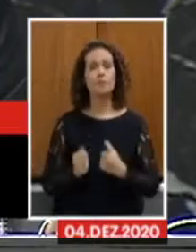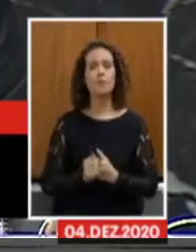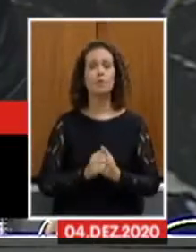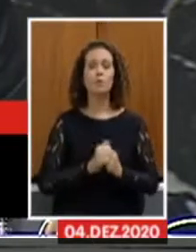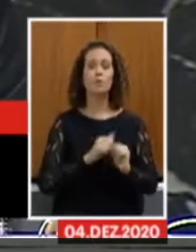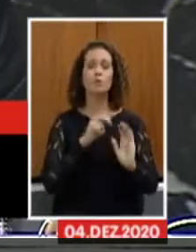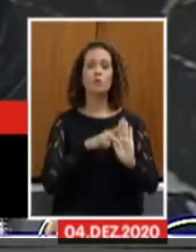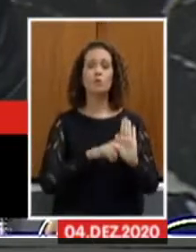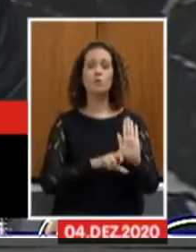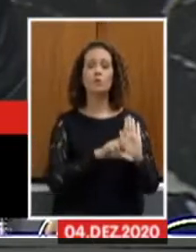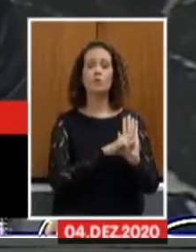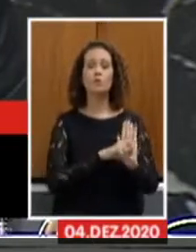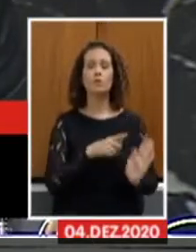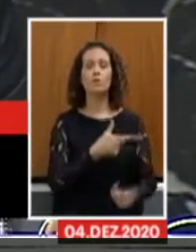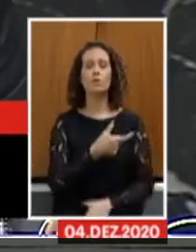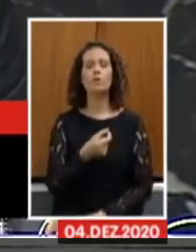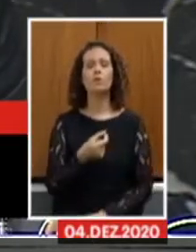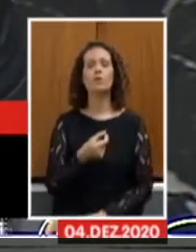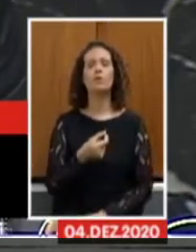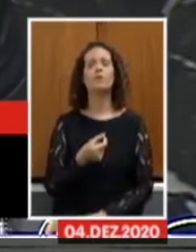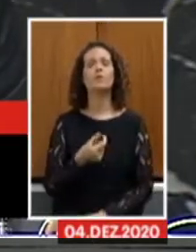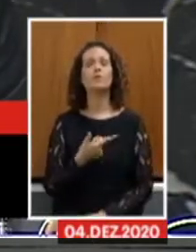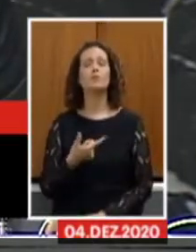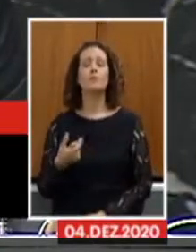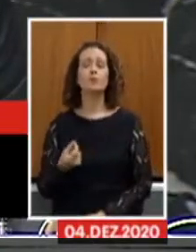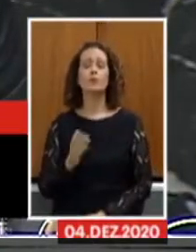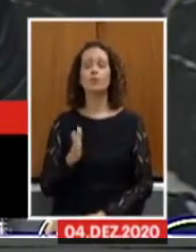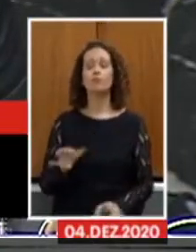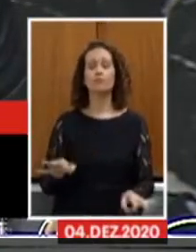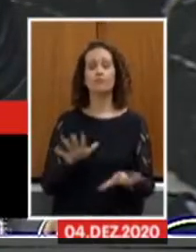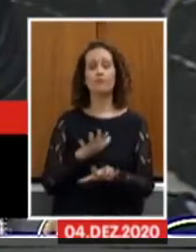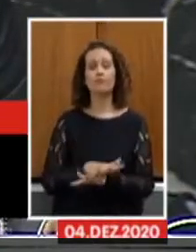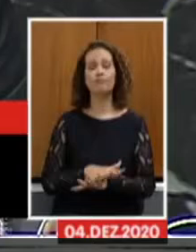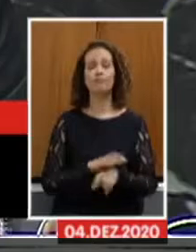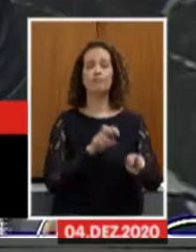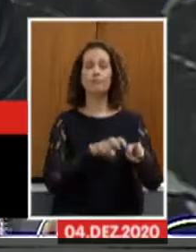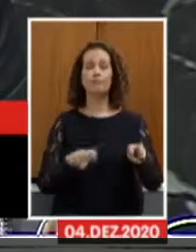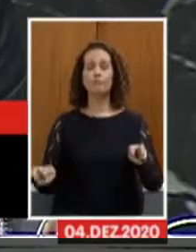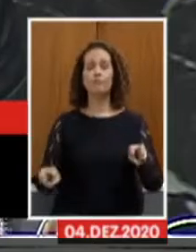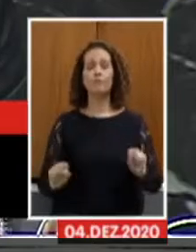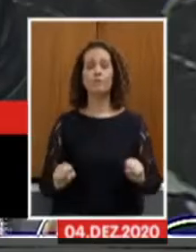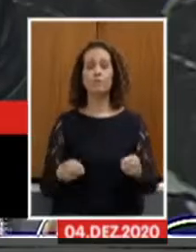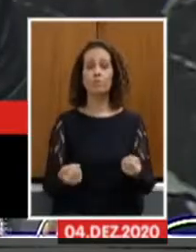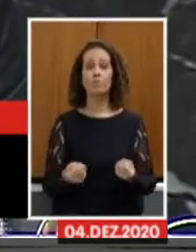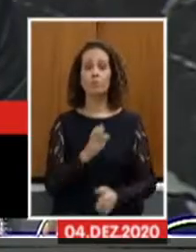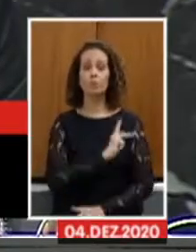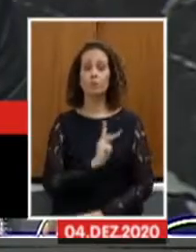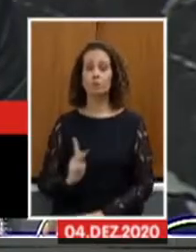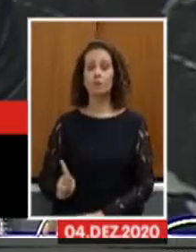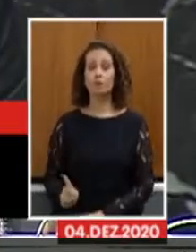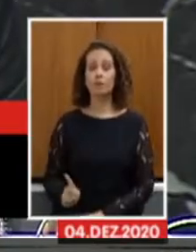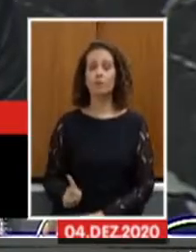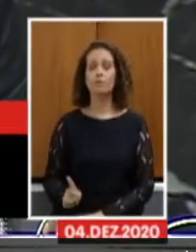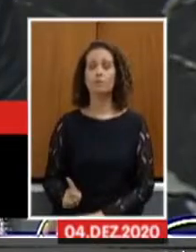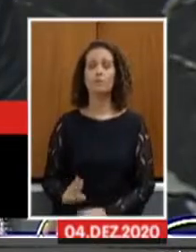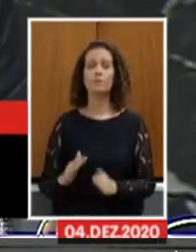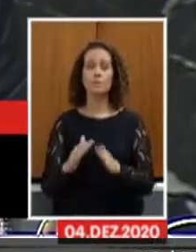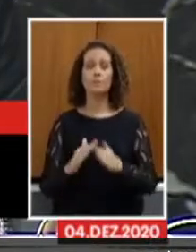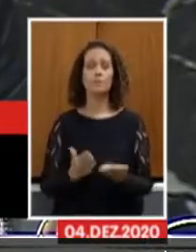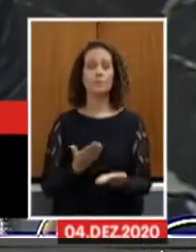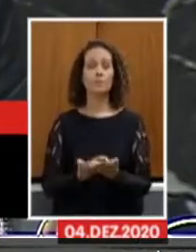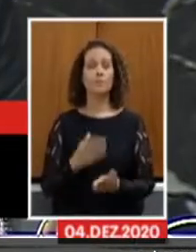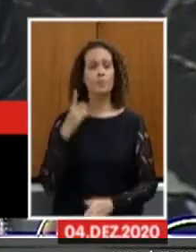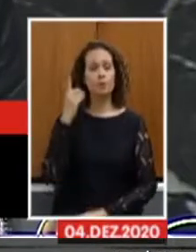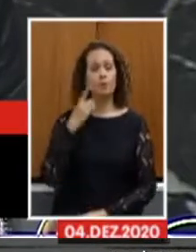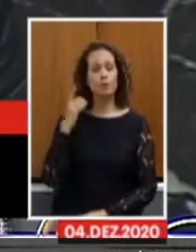lei 2202/2020, tendo sido encerrada, vem à mesa e é defendido pelo presidente requerimento do